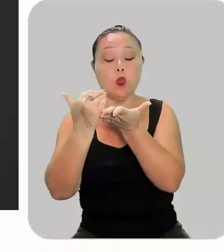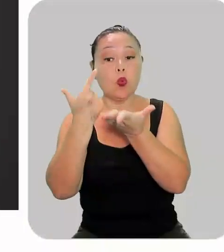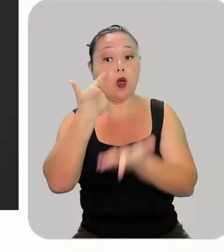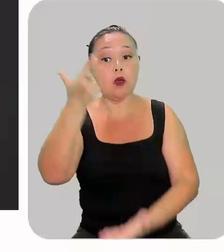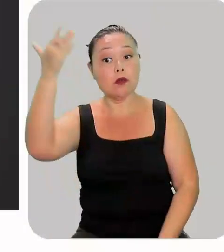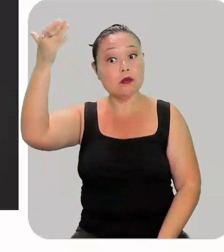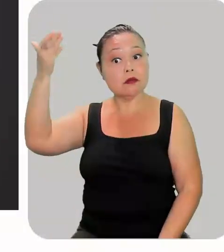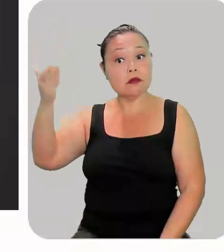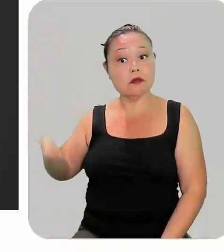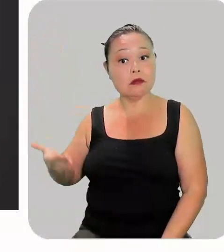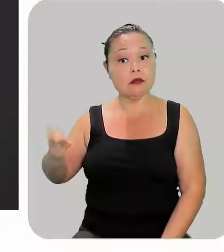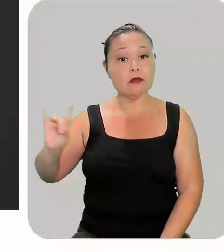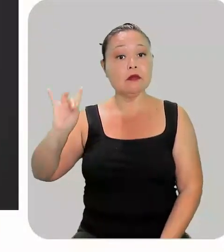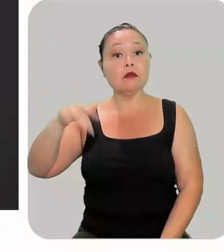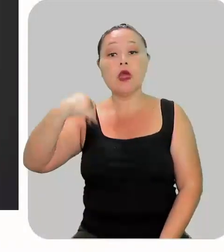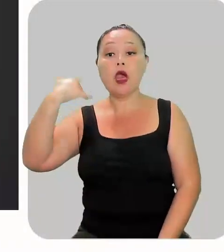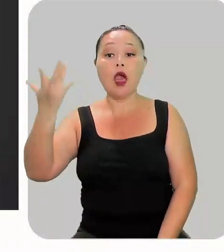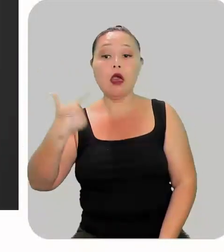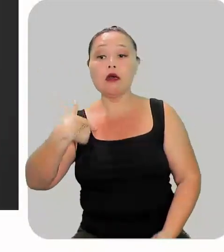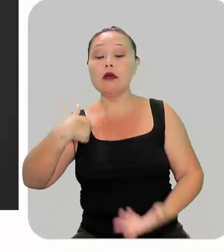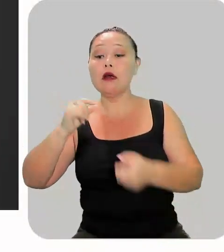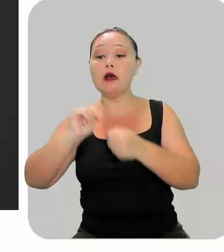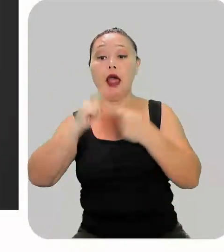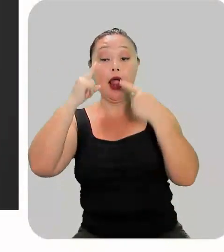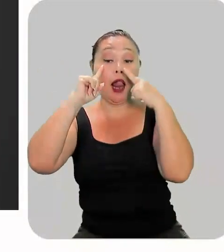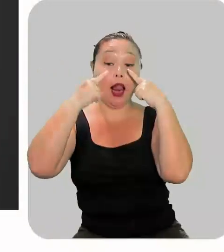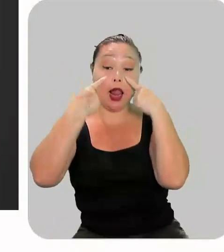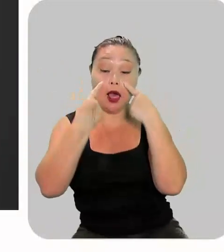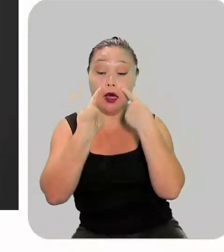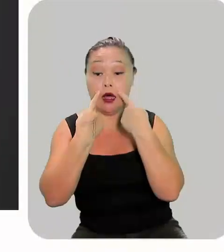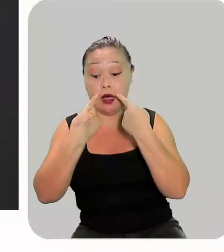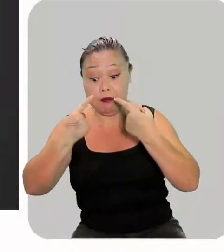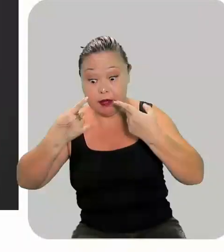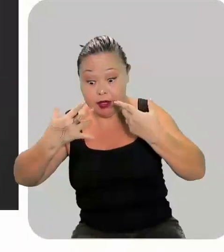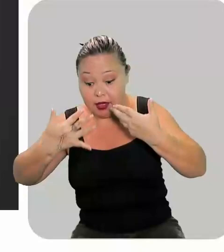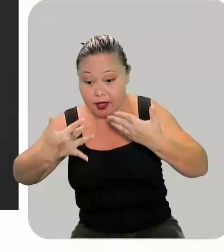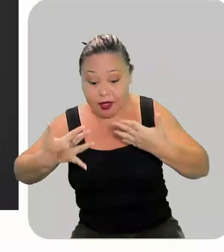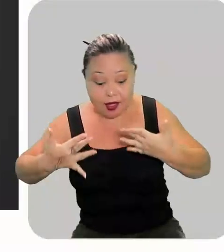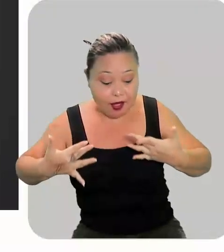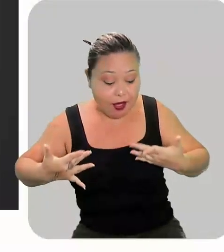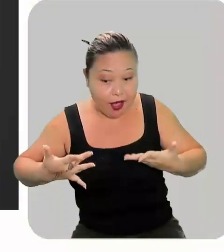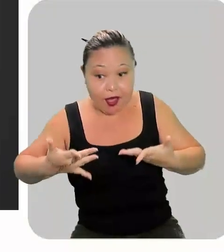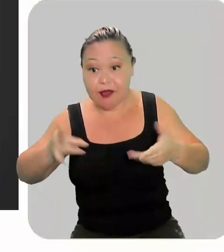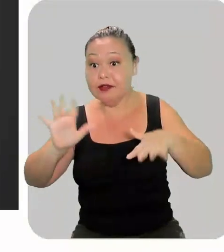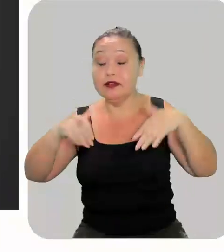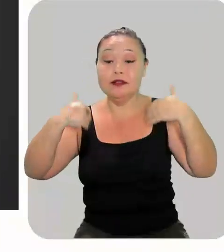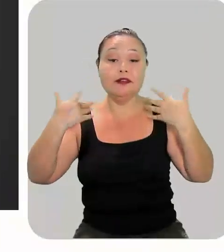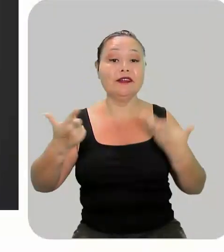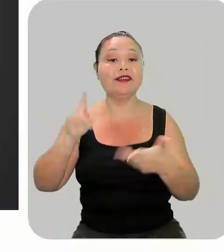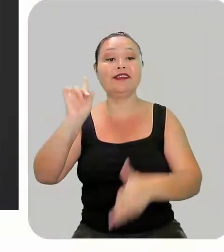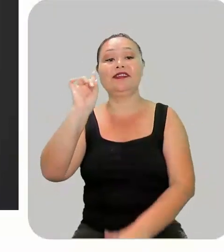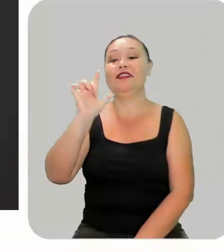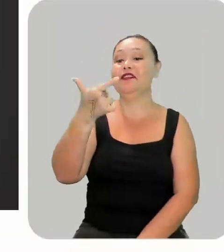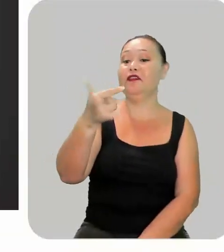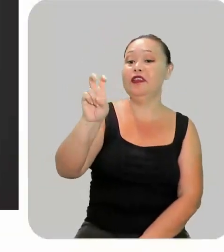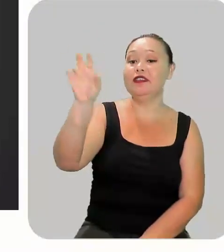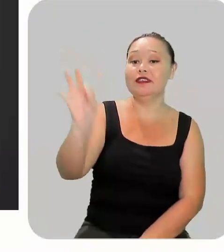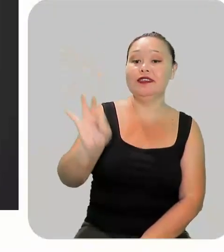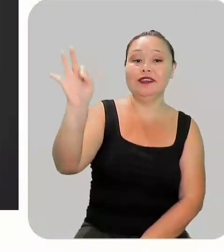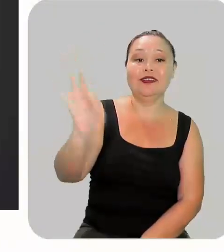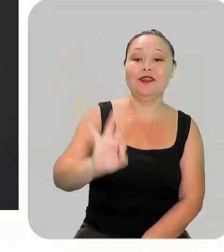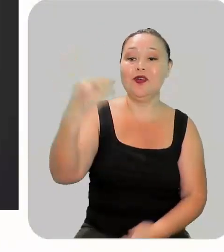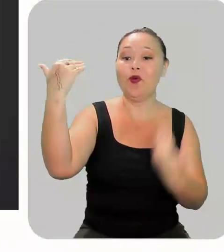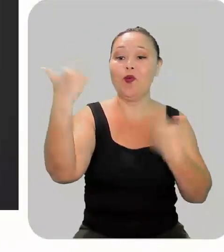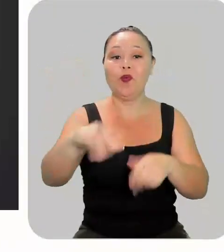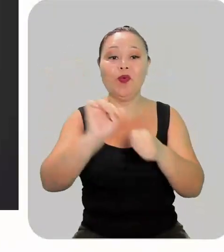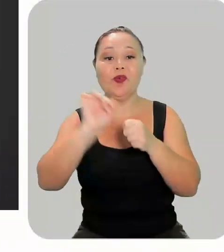vamos ver. O que mais cai? Além das lágrimas, né? Além das lágrimas, nós temos, olha lá, 25% da